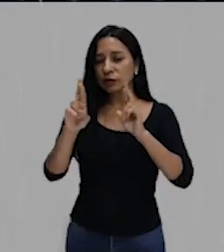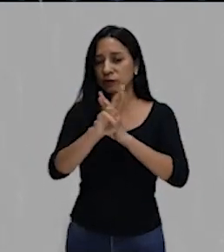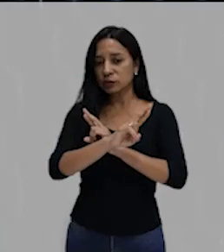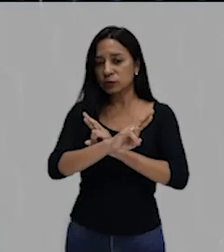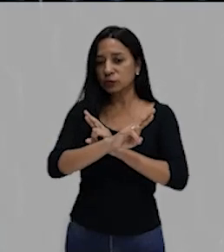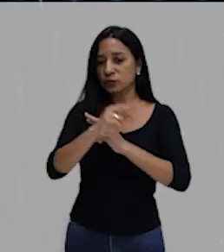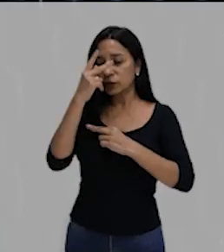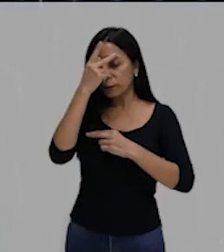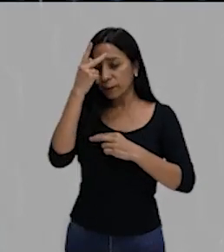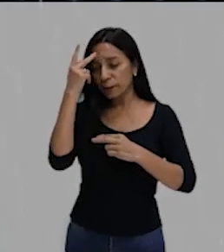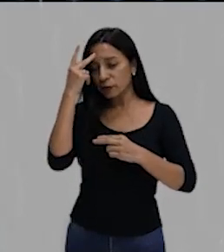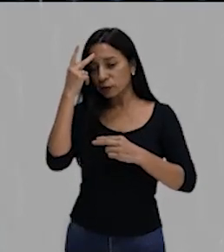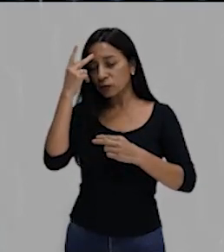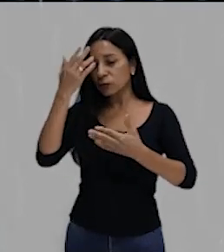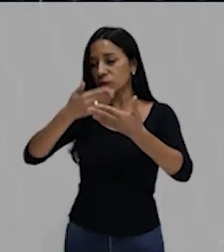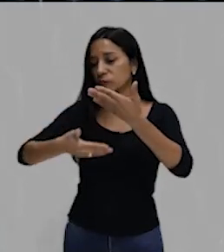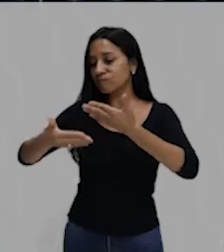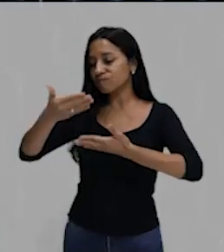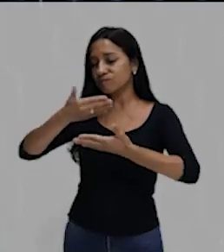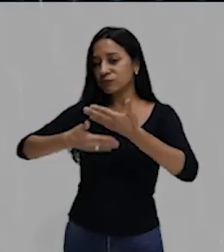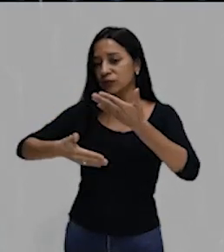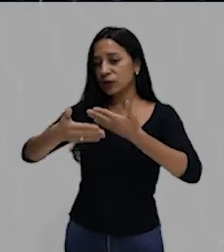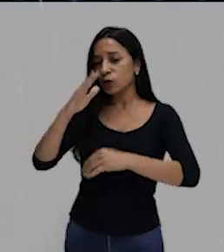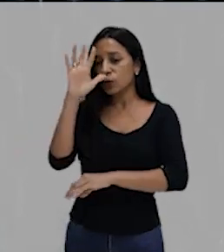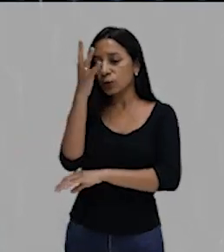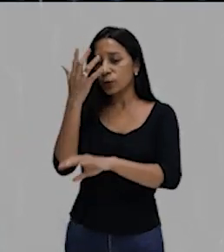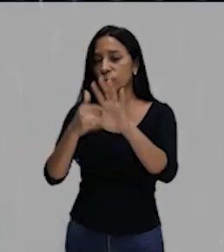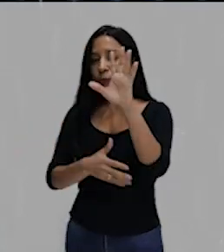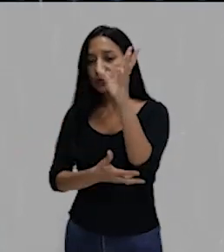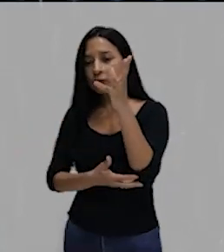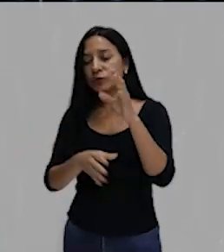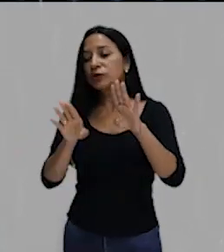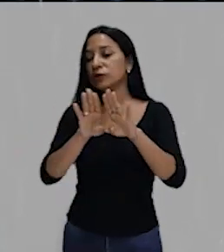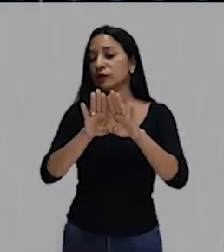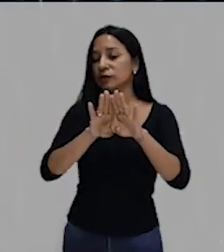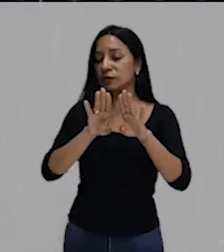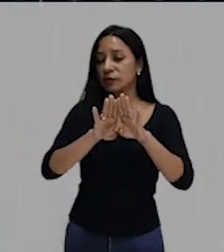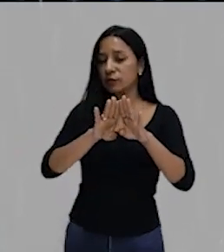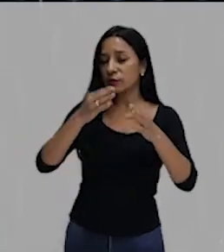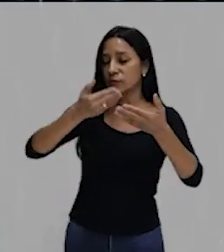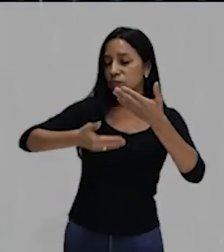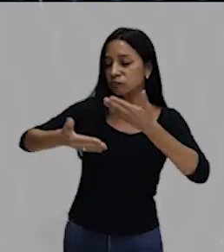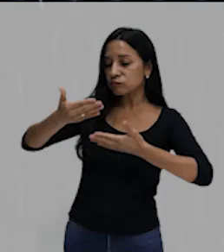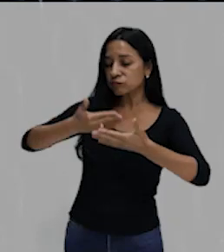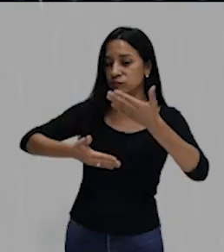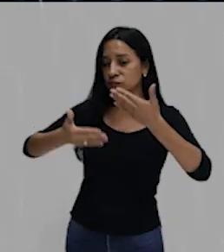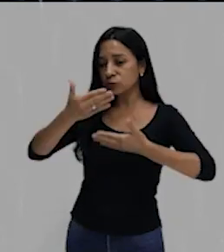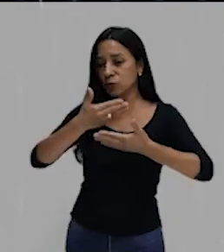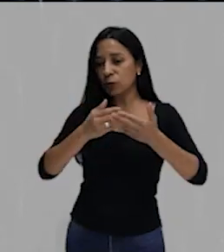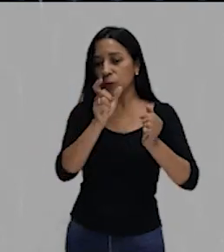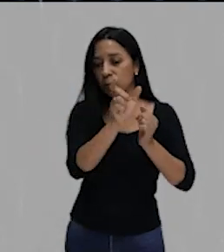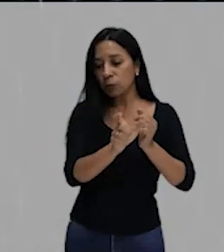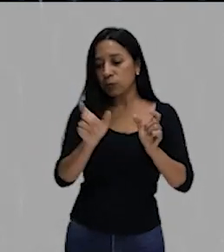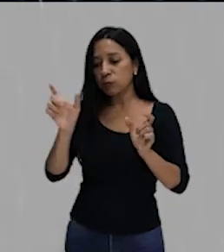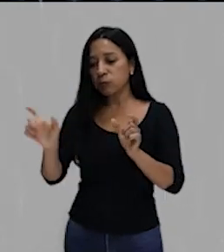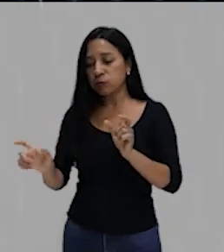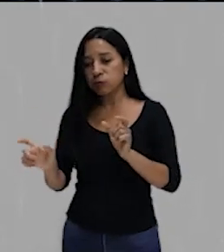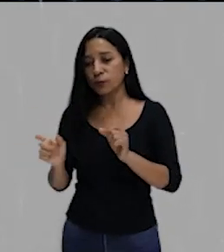as relações que esses seres vivos também promovem entre si. Então, seres vivos interagem com